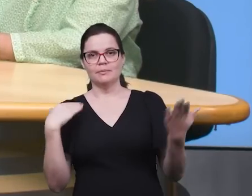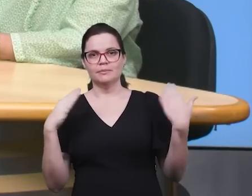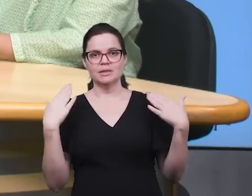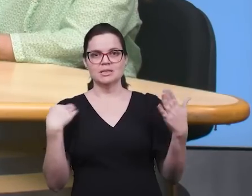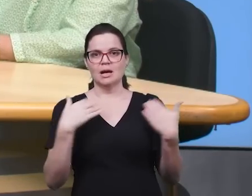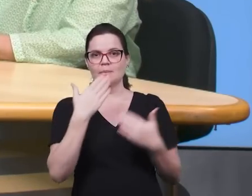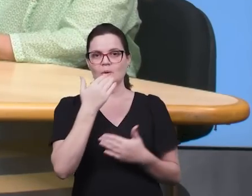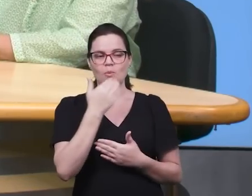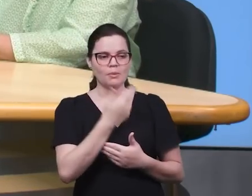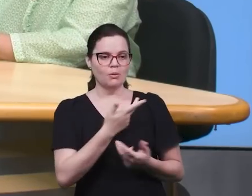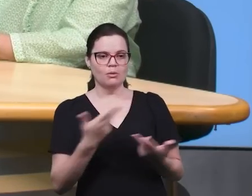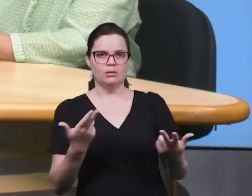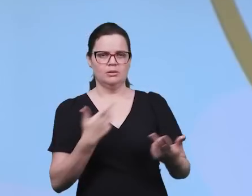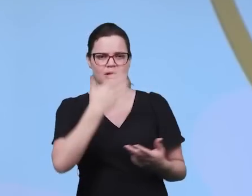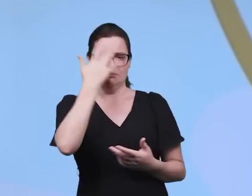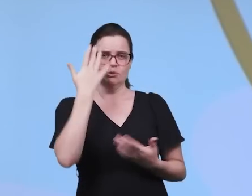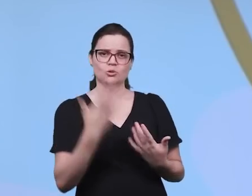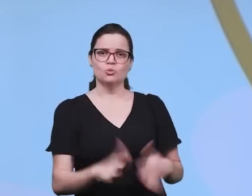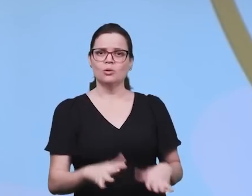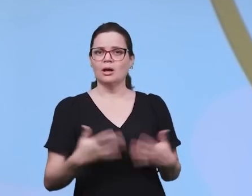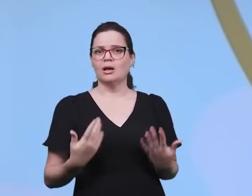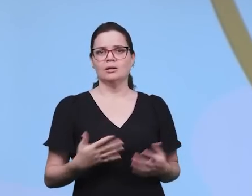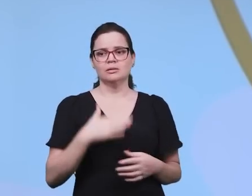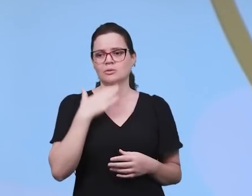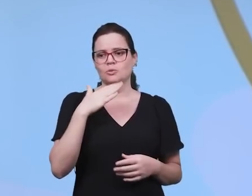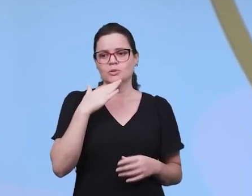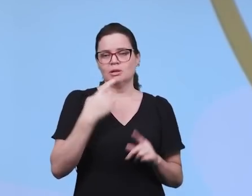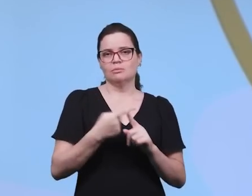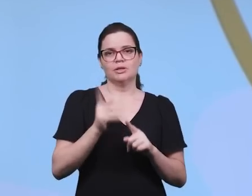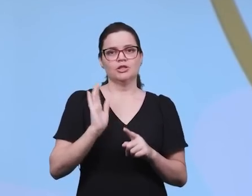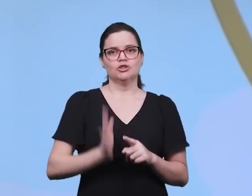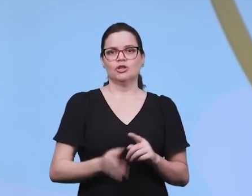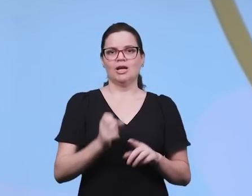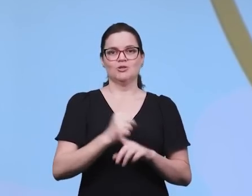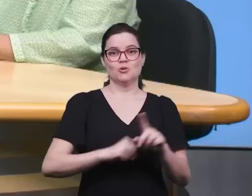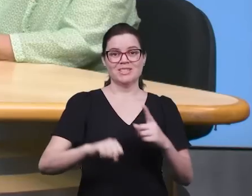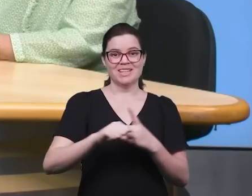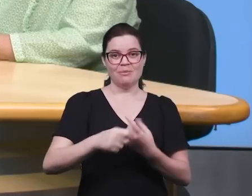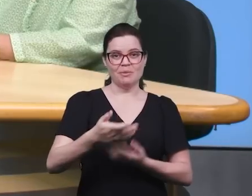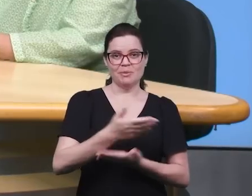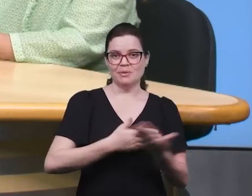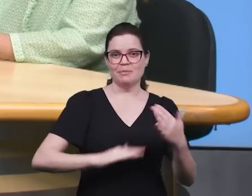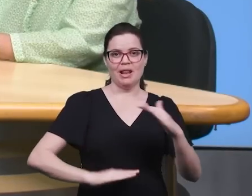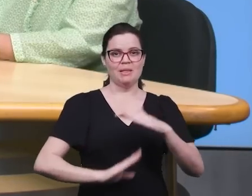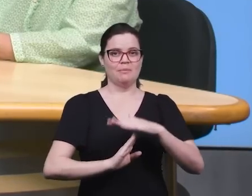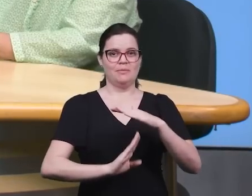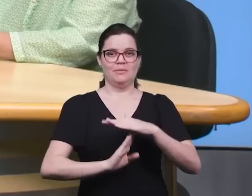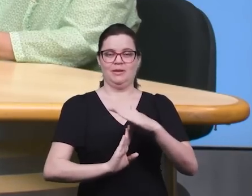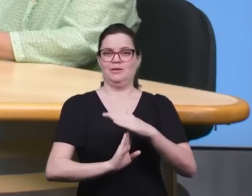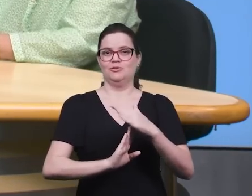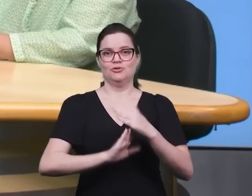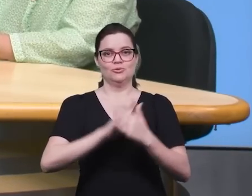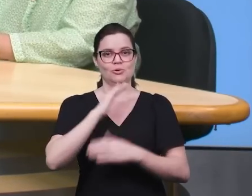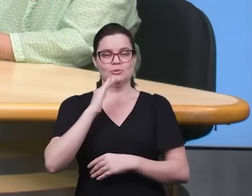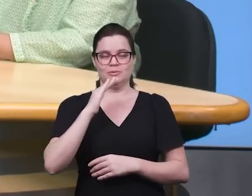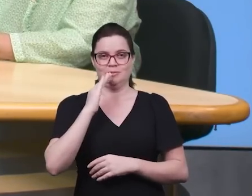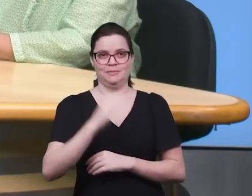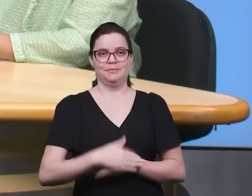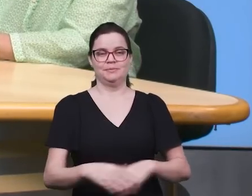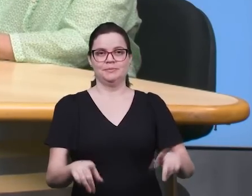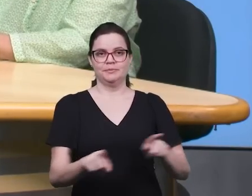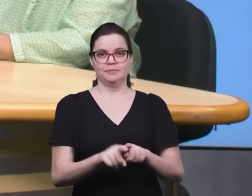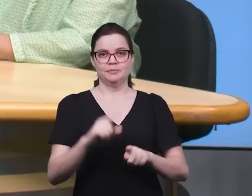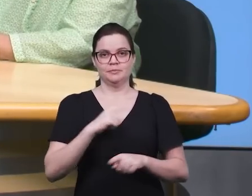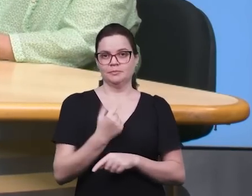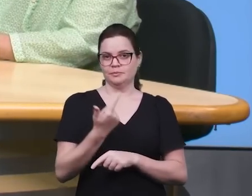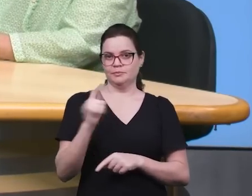para confraternizar e a pessoa não consegue. Já está no seu limite, né? Está no seu limite. Além disso, nós temos também